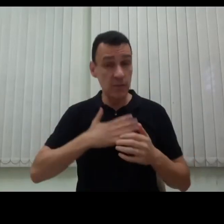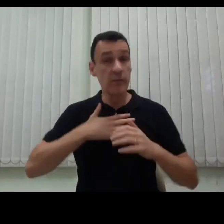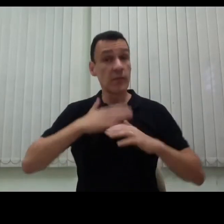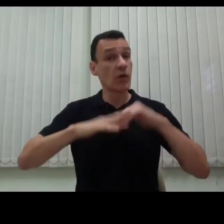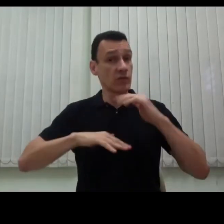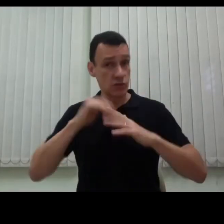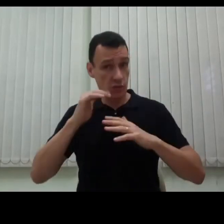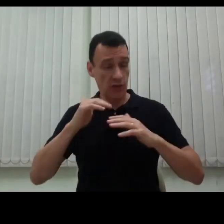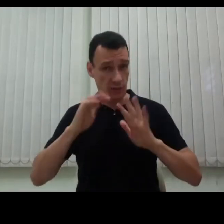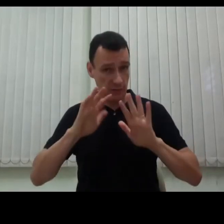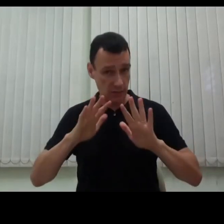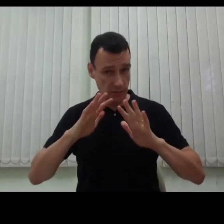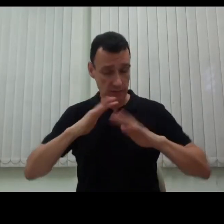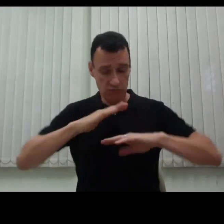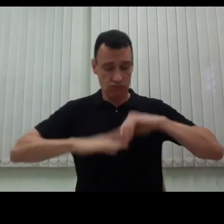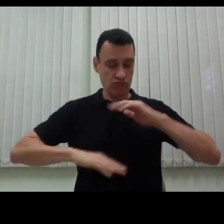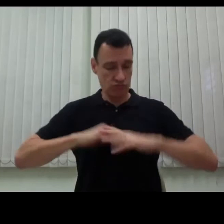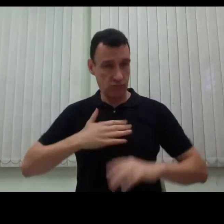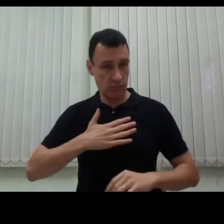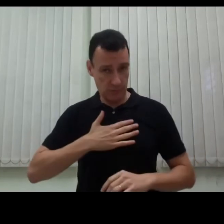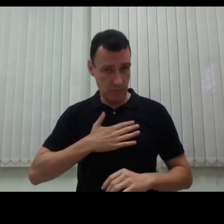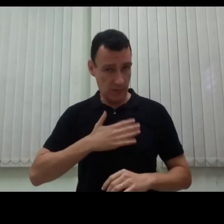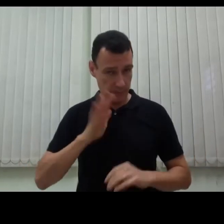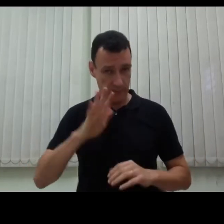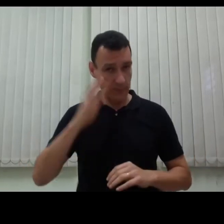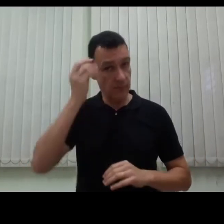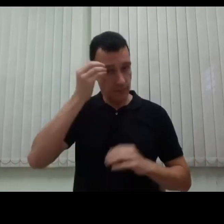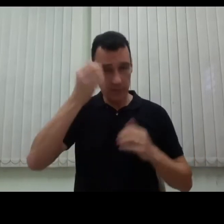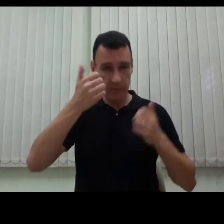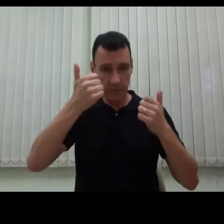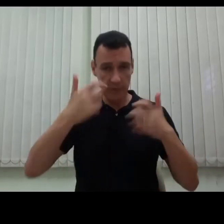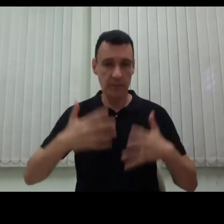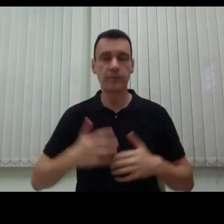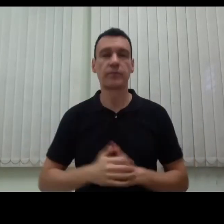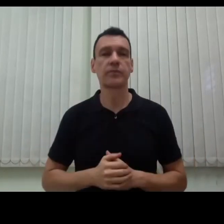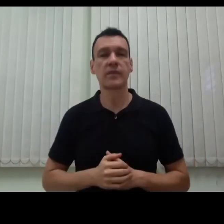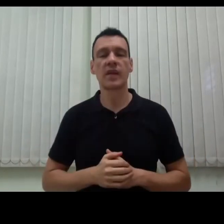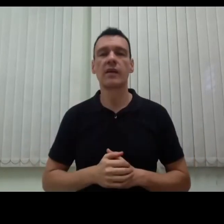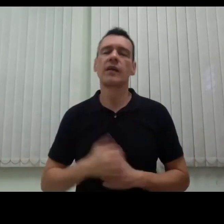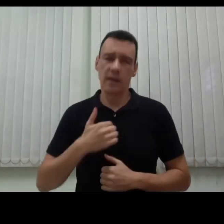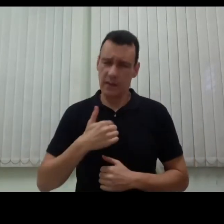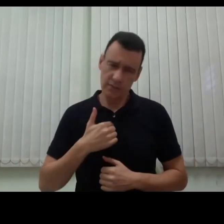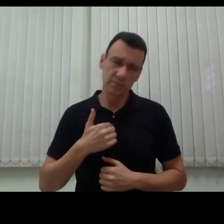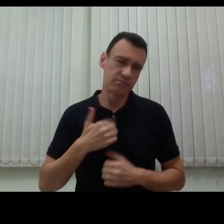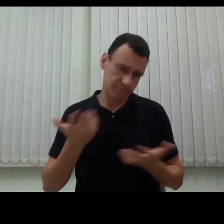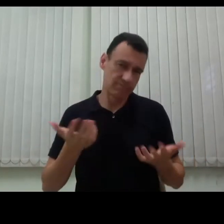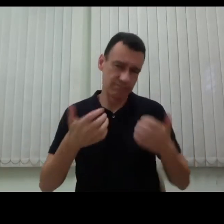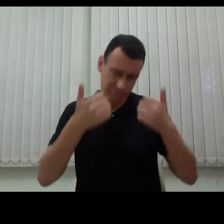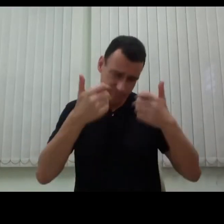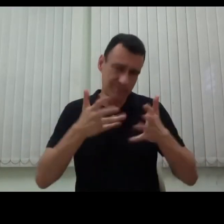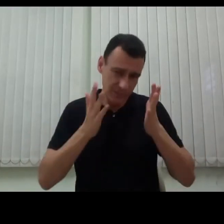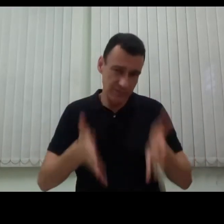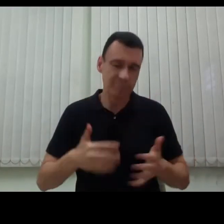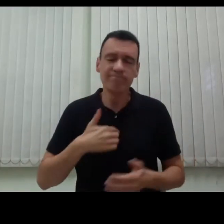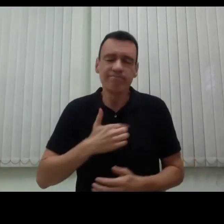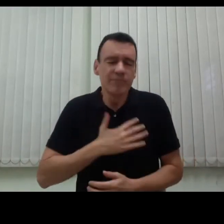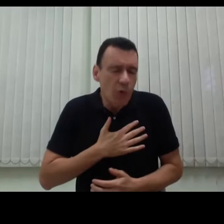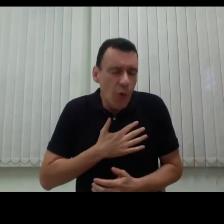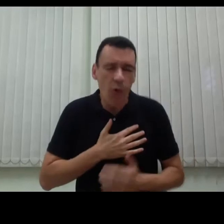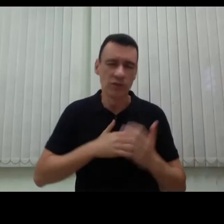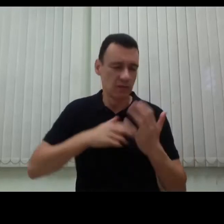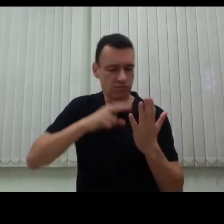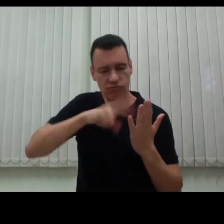Essa paixão pela leitura e, ao mesmo tempo, essa percepção da ausência, da